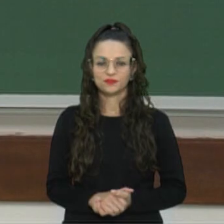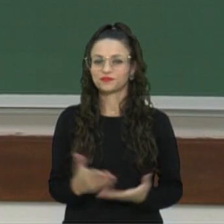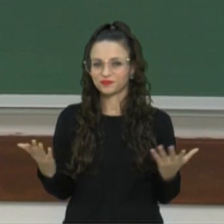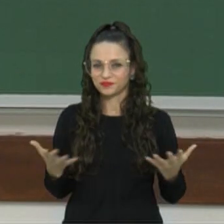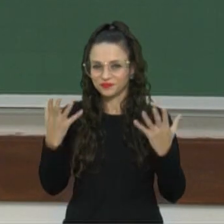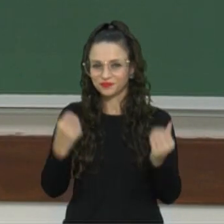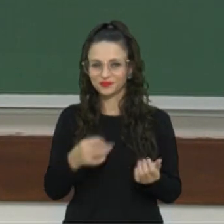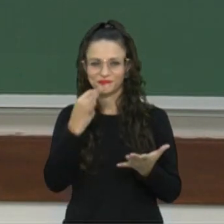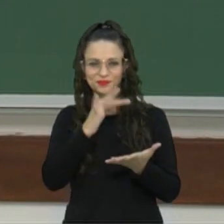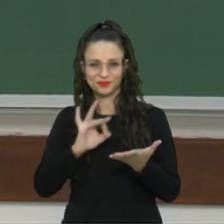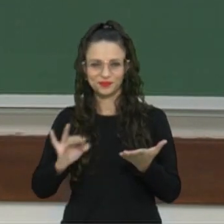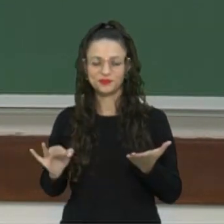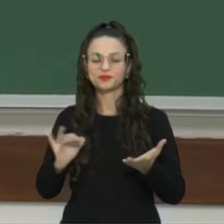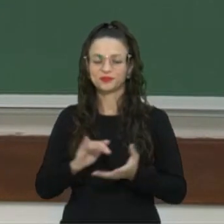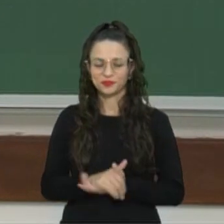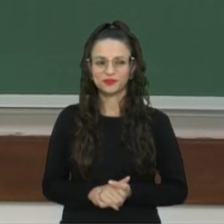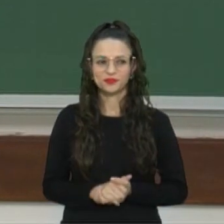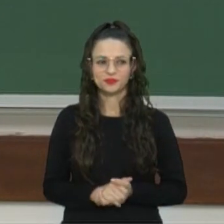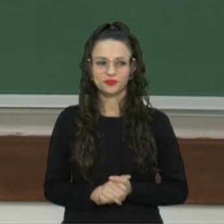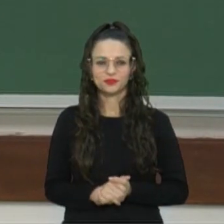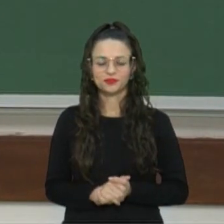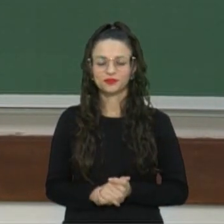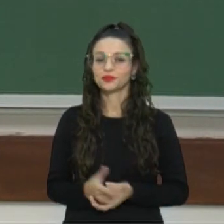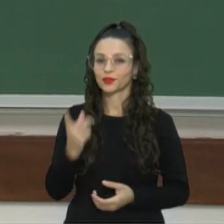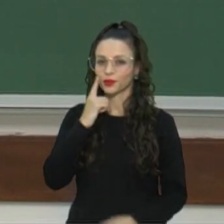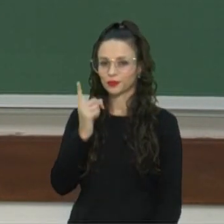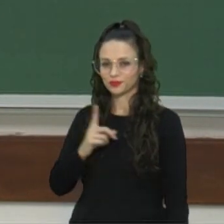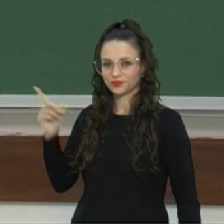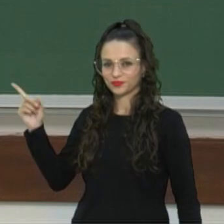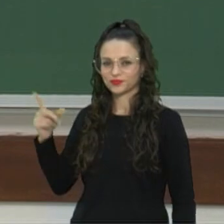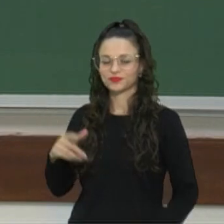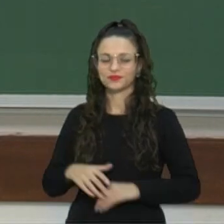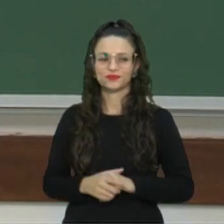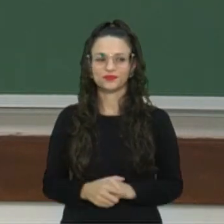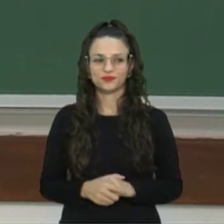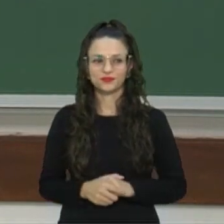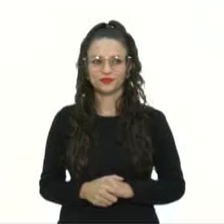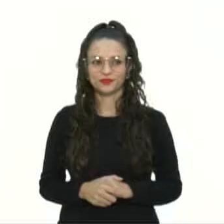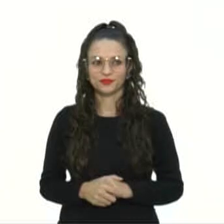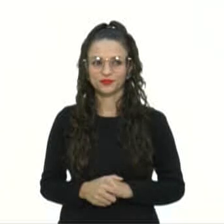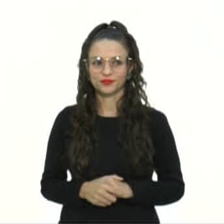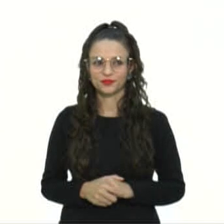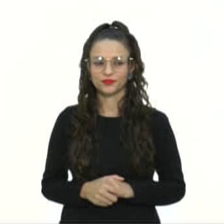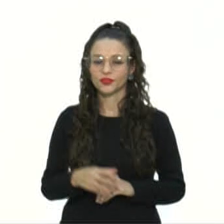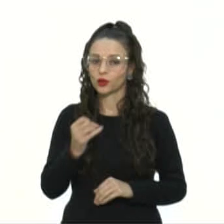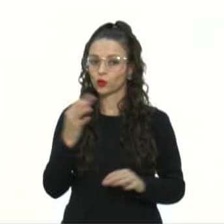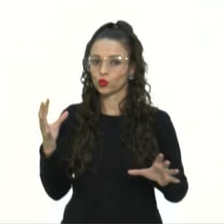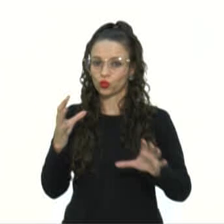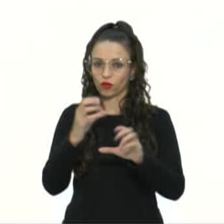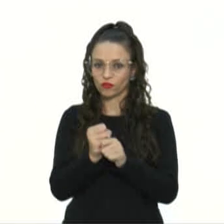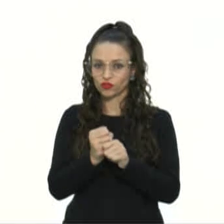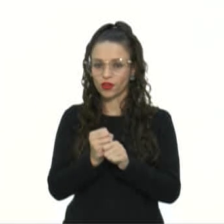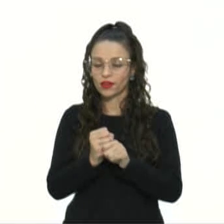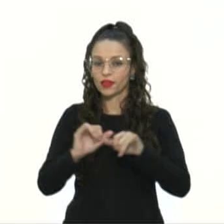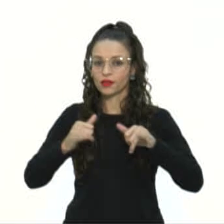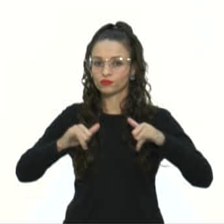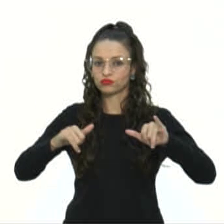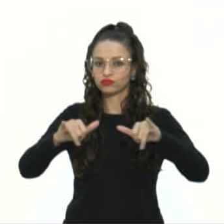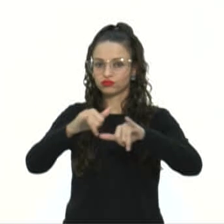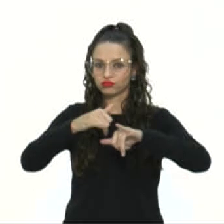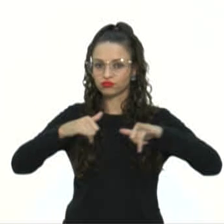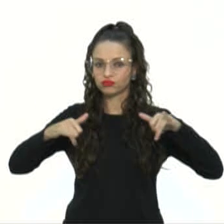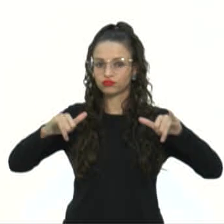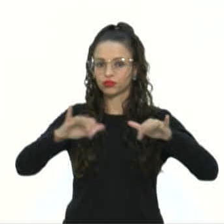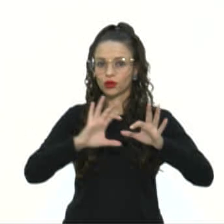Vamos para a correção então? Olha só. A quantidade de energia liberada em 1 é igual